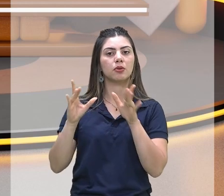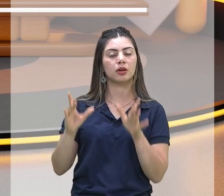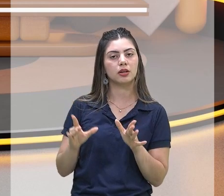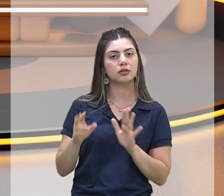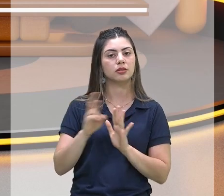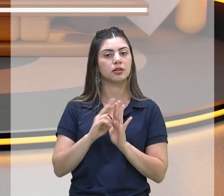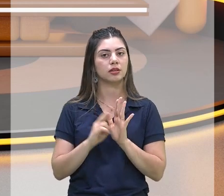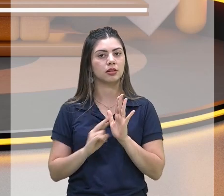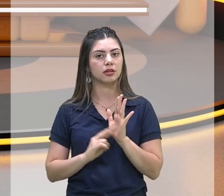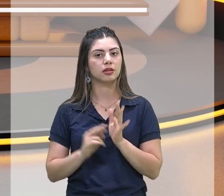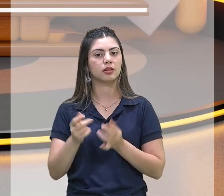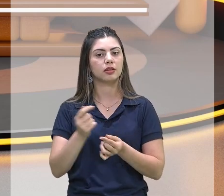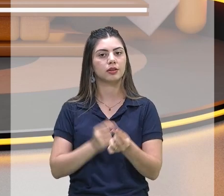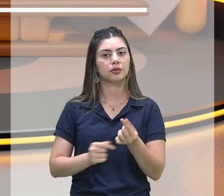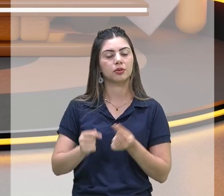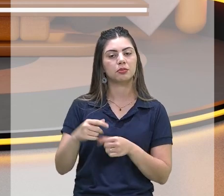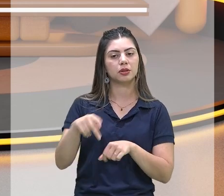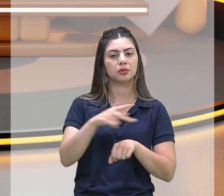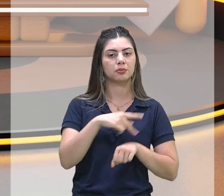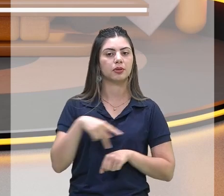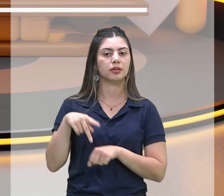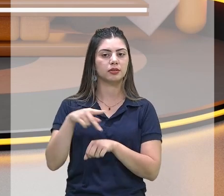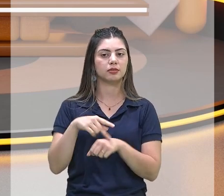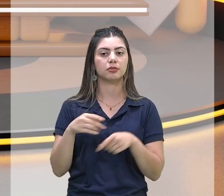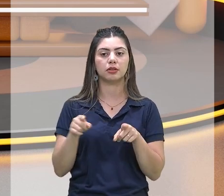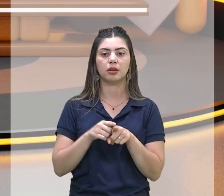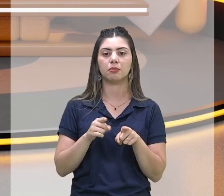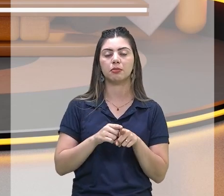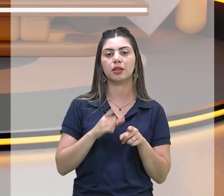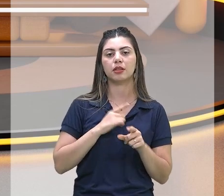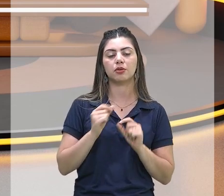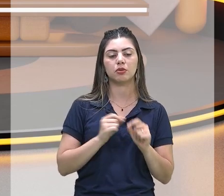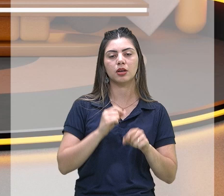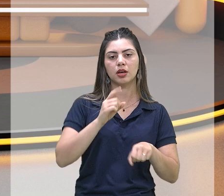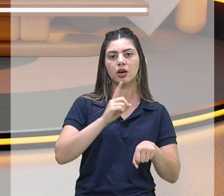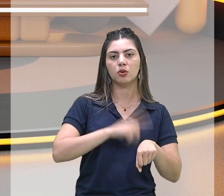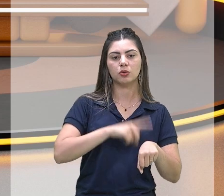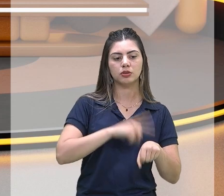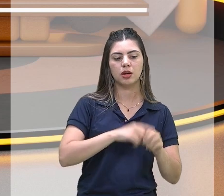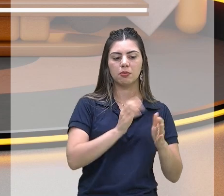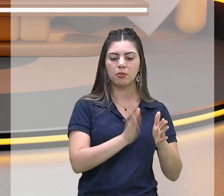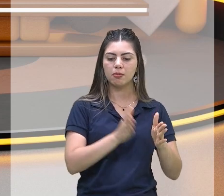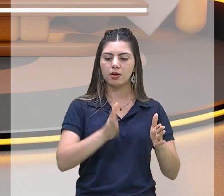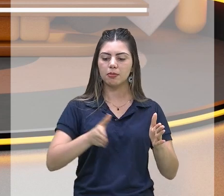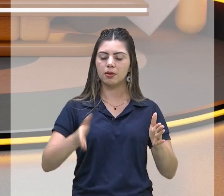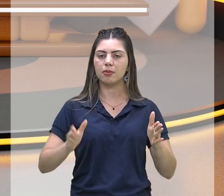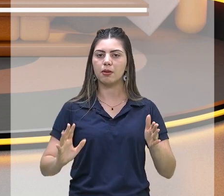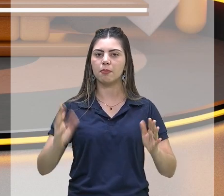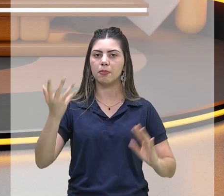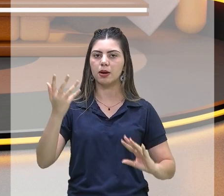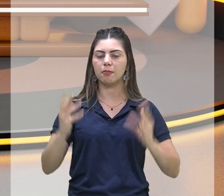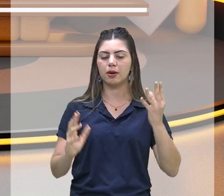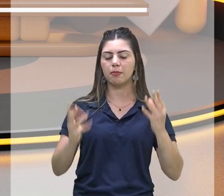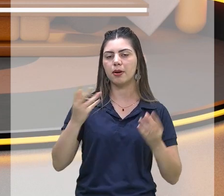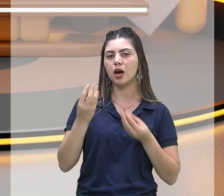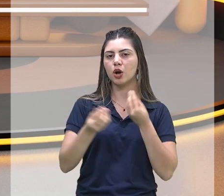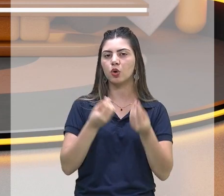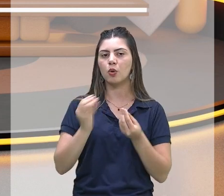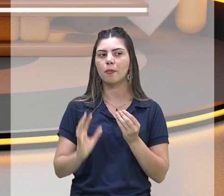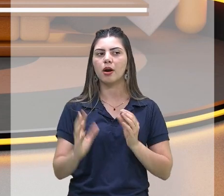países. Mostra também para a gente o quê? A ordem cronológica, né? Como que ocorreu todo